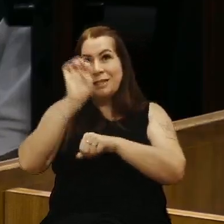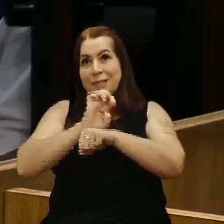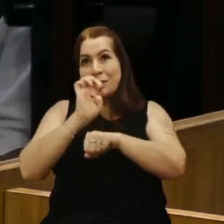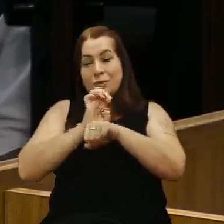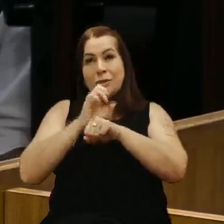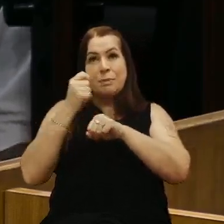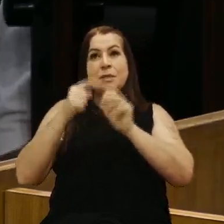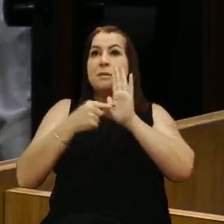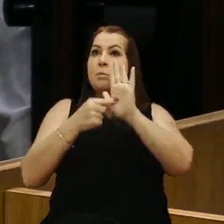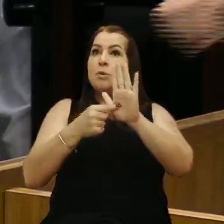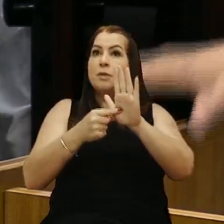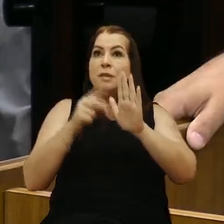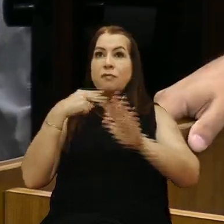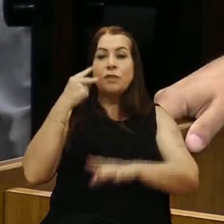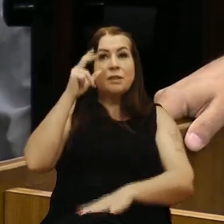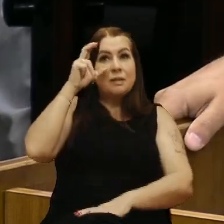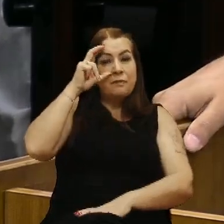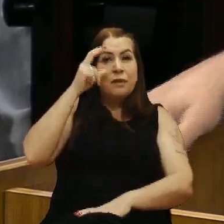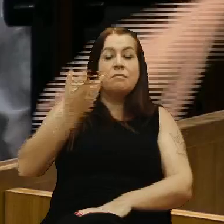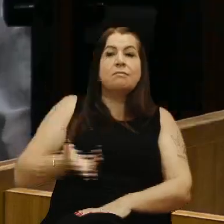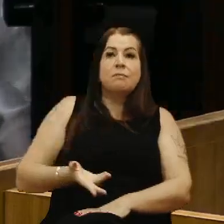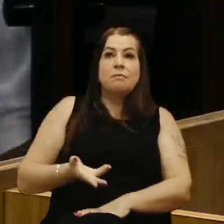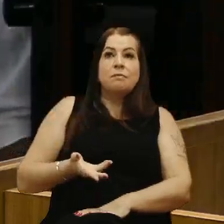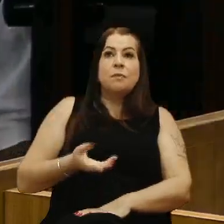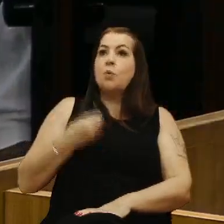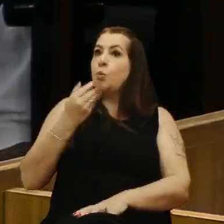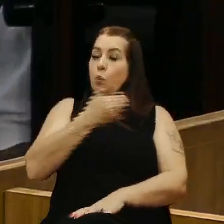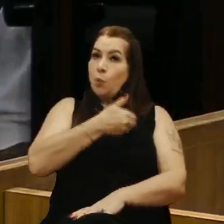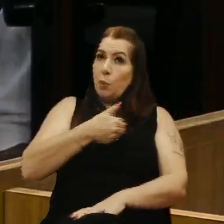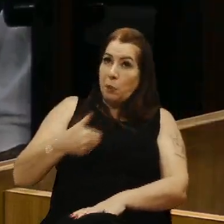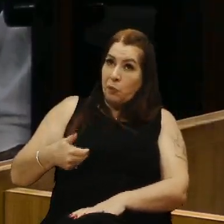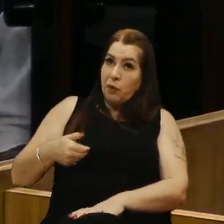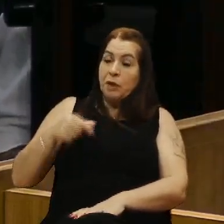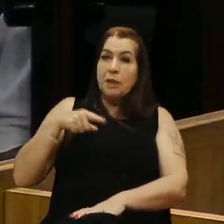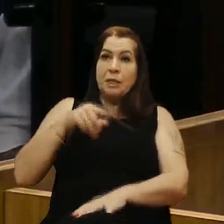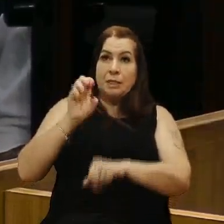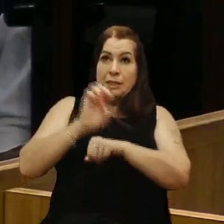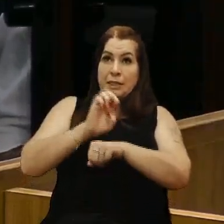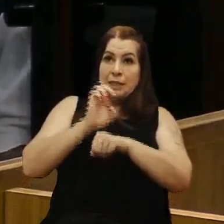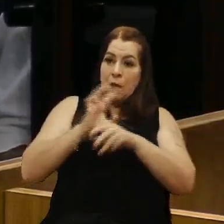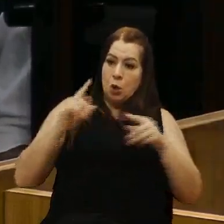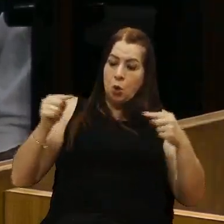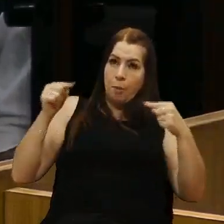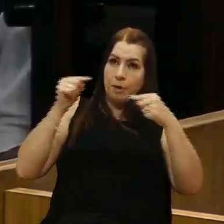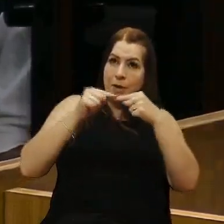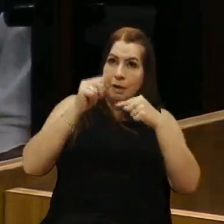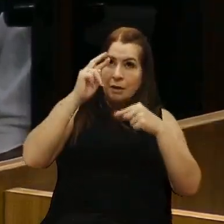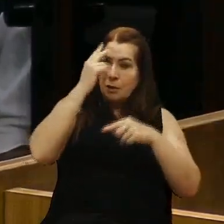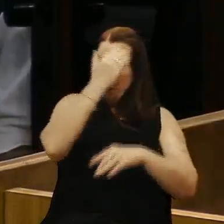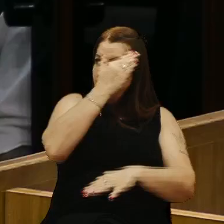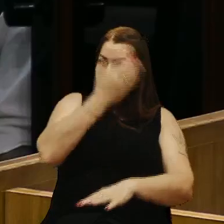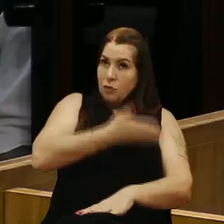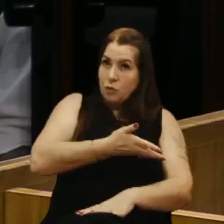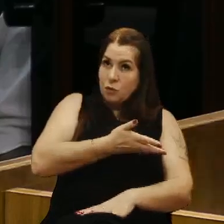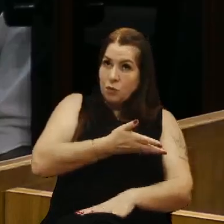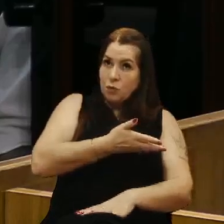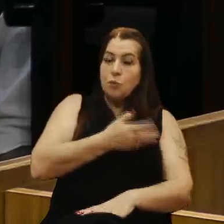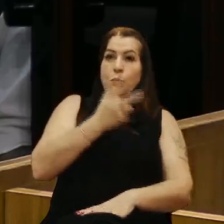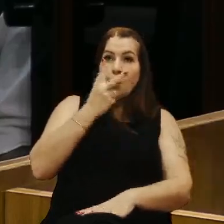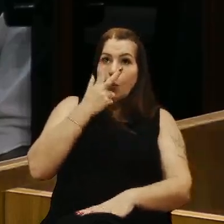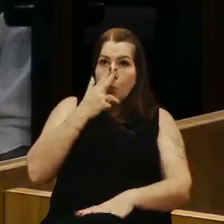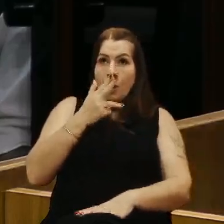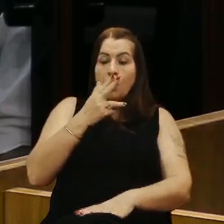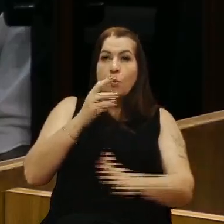que se diga, vereadora Sandra Boneto. O governo estadual é alinhado ao prefeito Adiló do